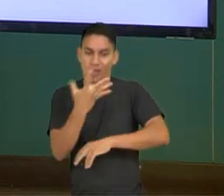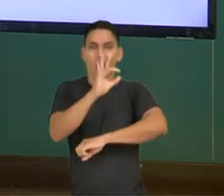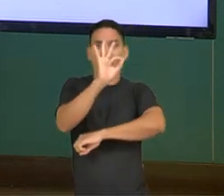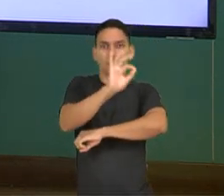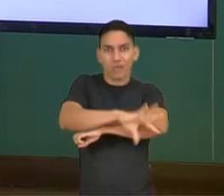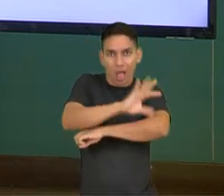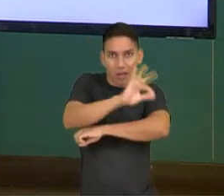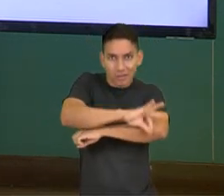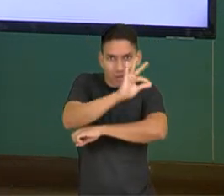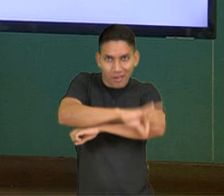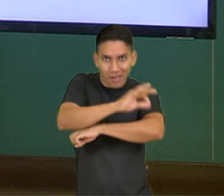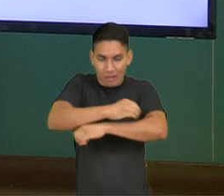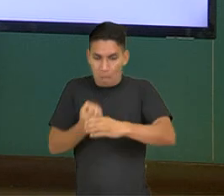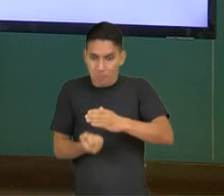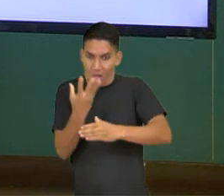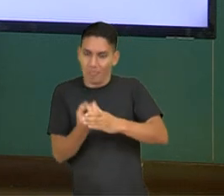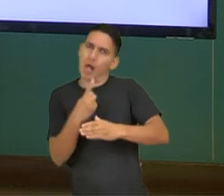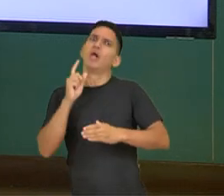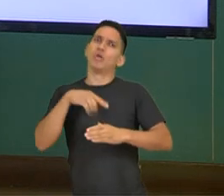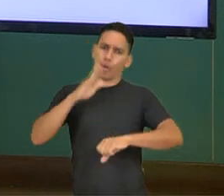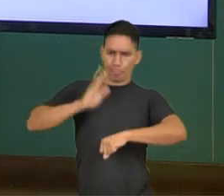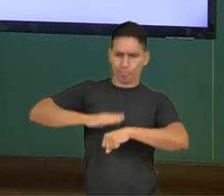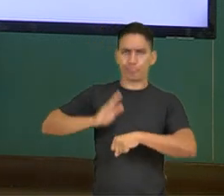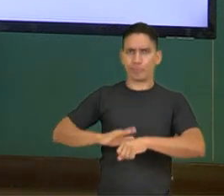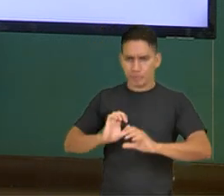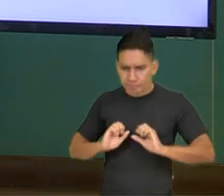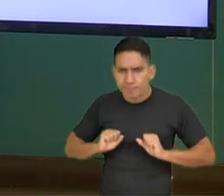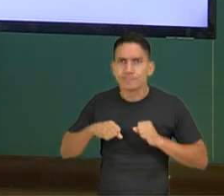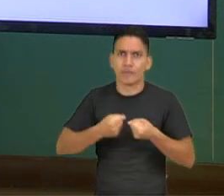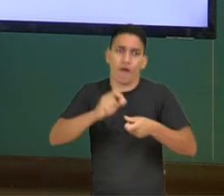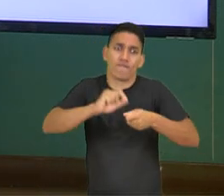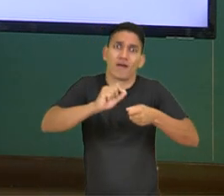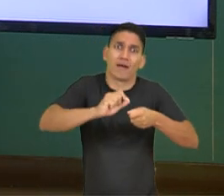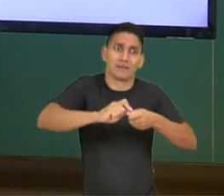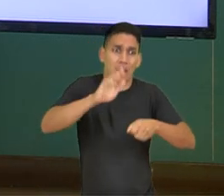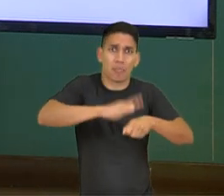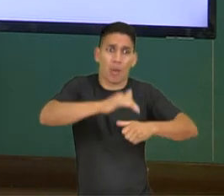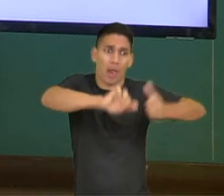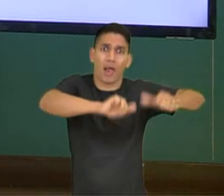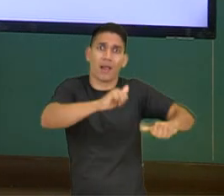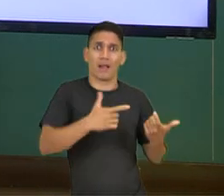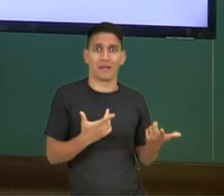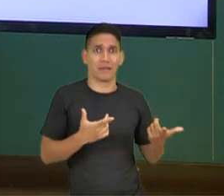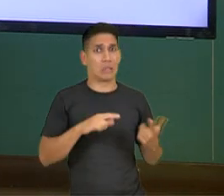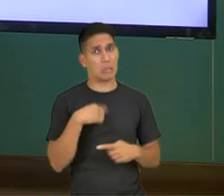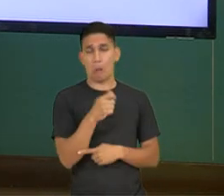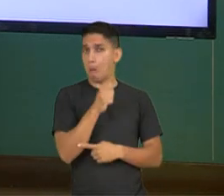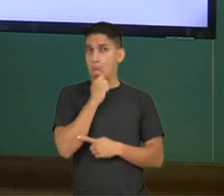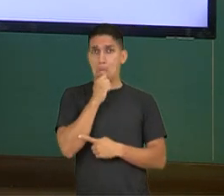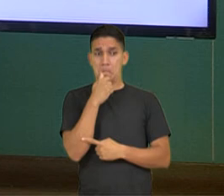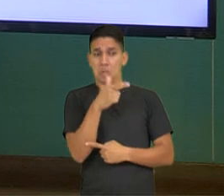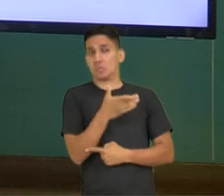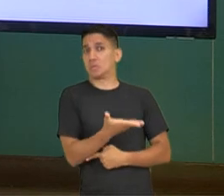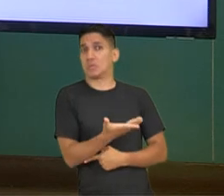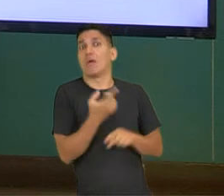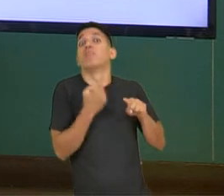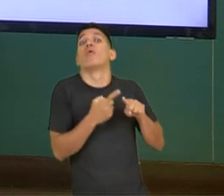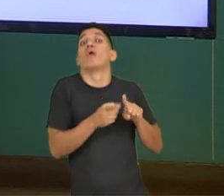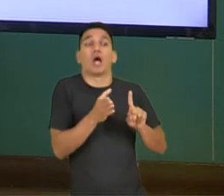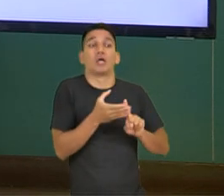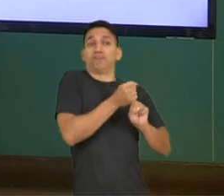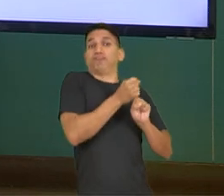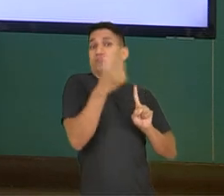na formação do petróleo, nós poderíamos formar petróleo em laboratório. E não formamos exatamente porque nós não